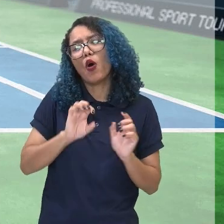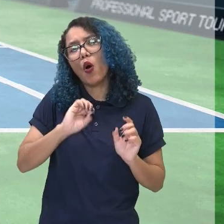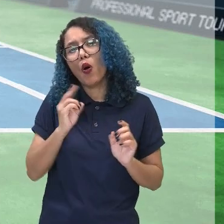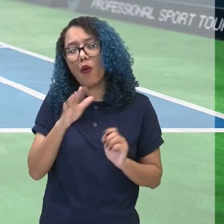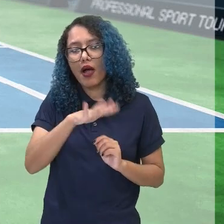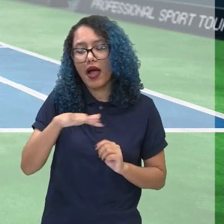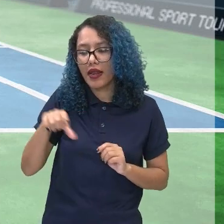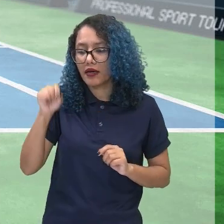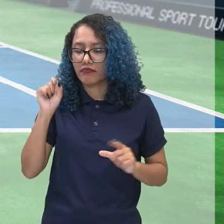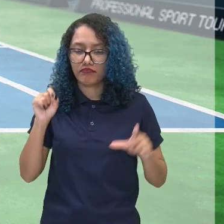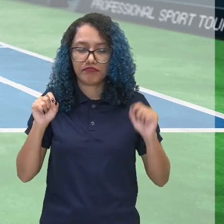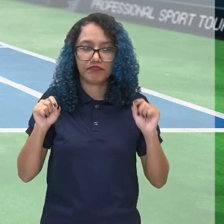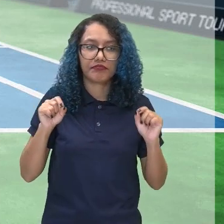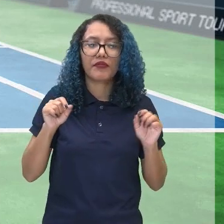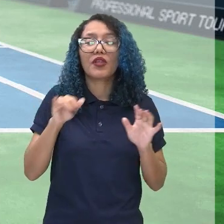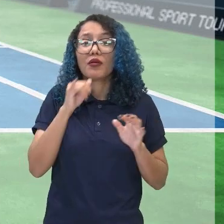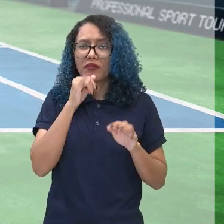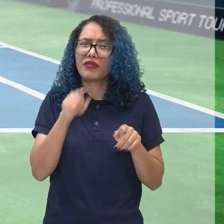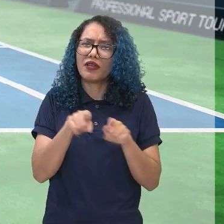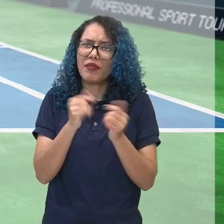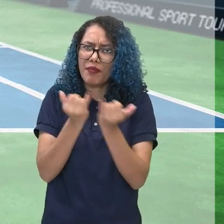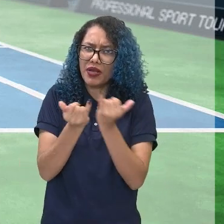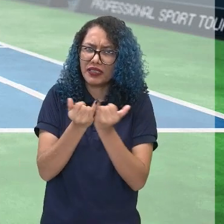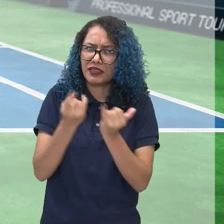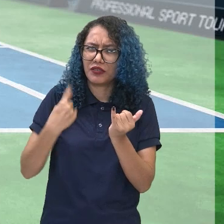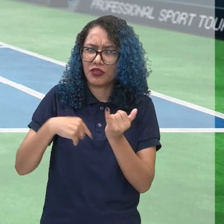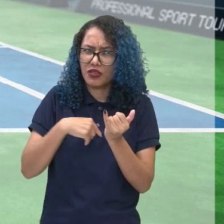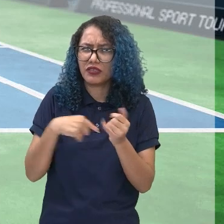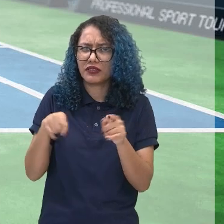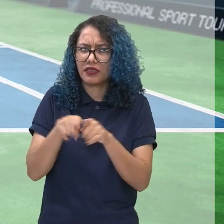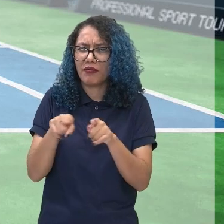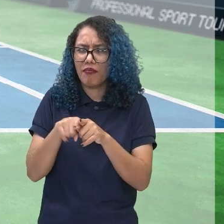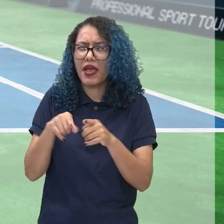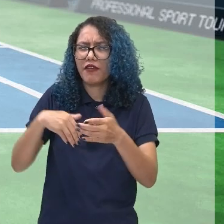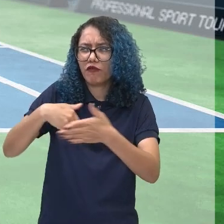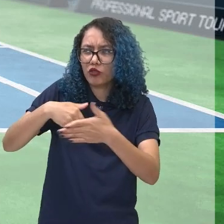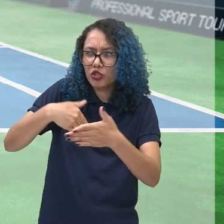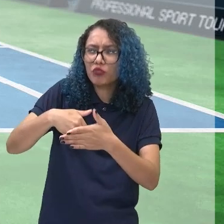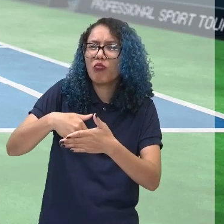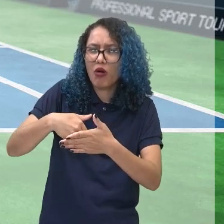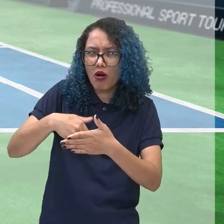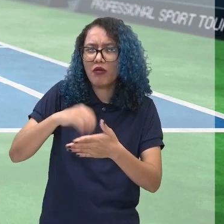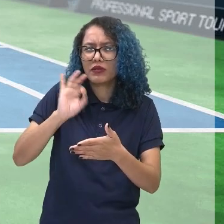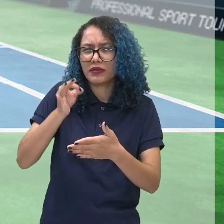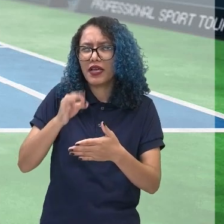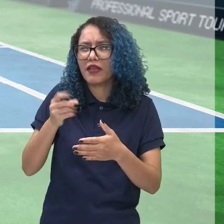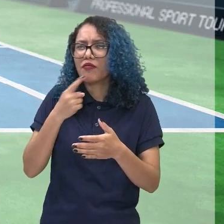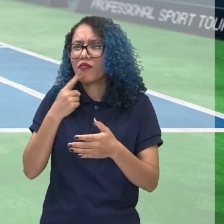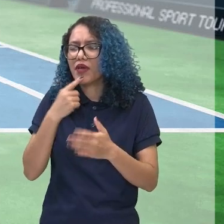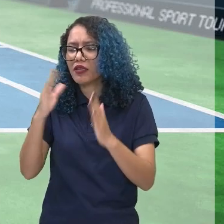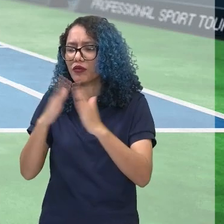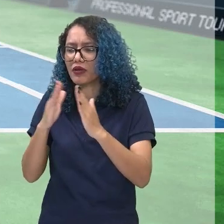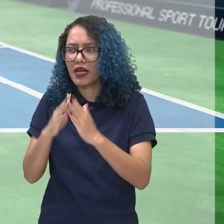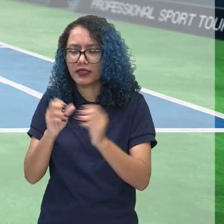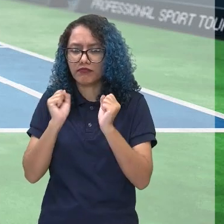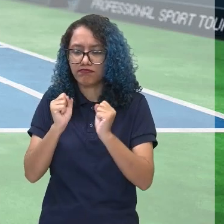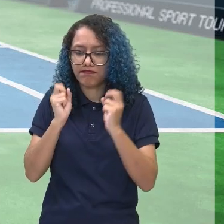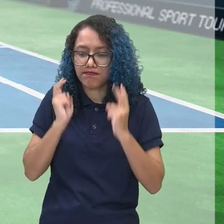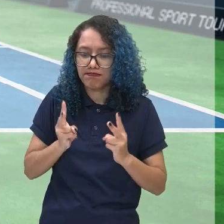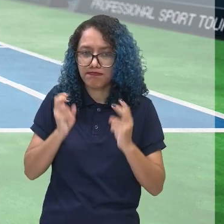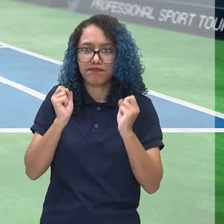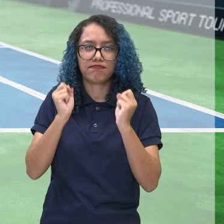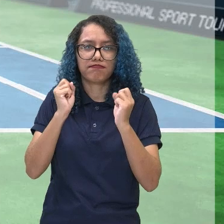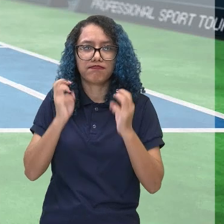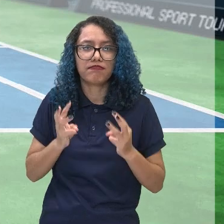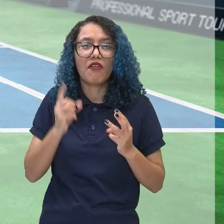que a gente joga no campo da comunidade, no campo ali próximo da nossa casa, né? A gente tira ali o par ou ímpar, faz o sorteio para ver